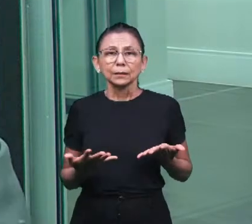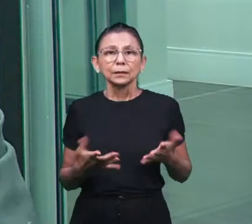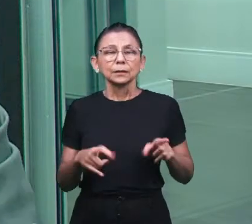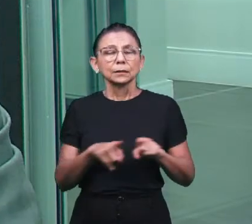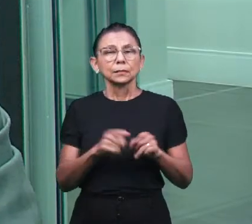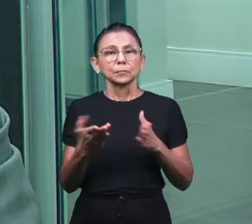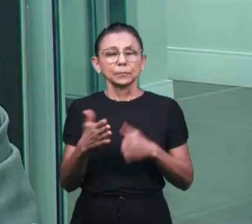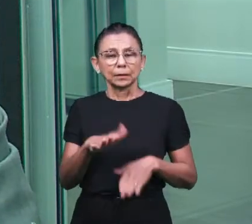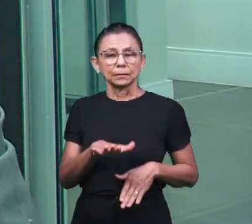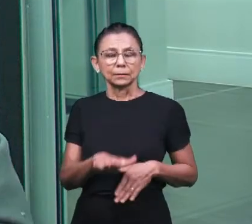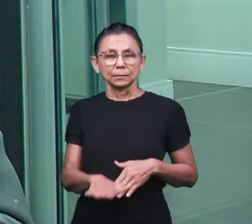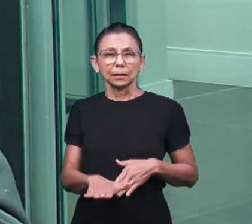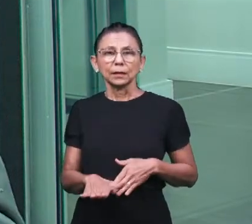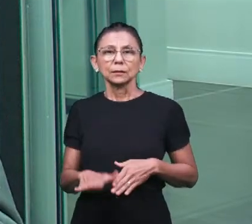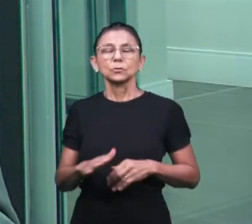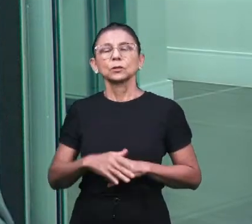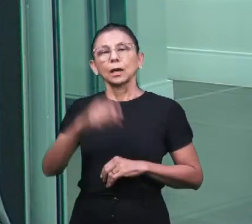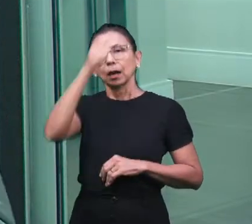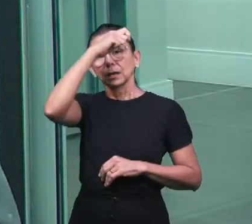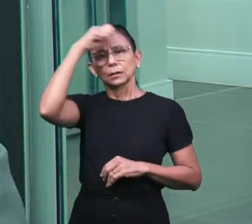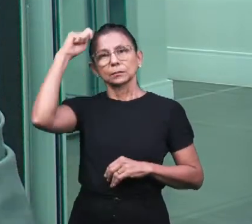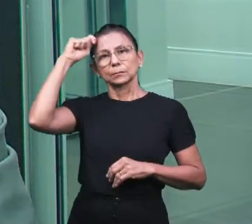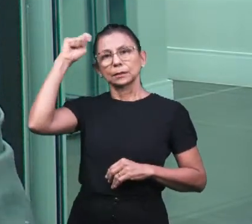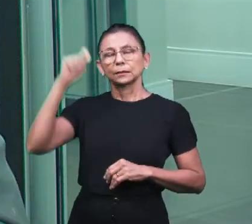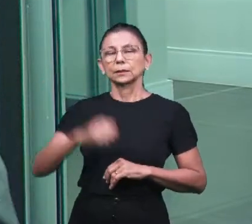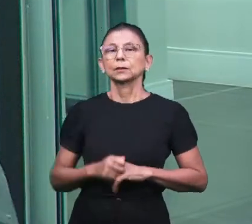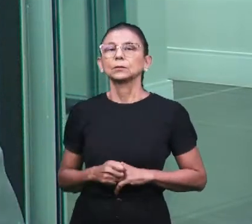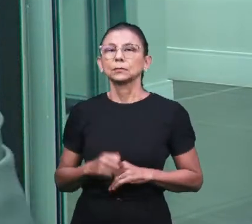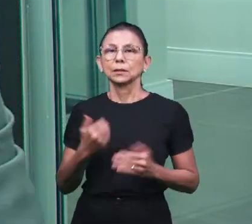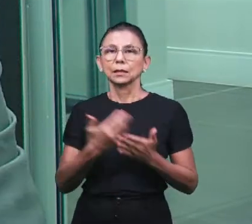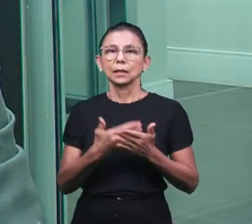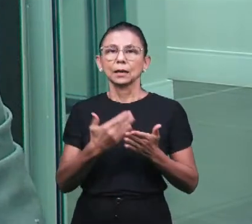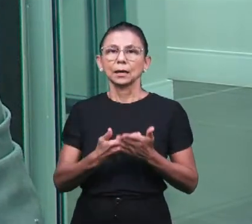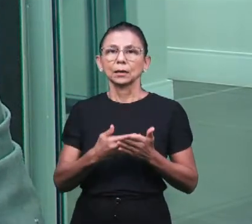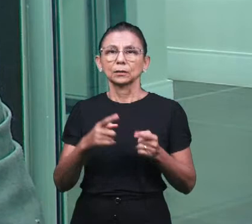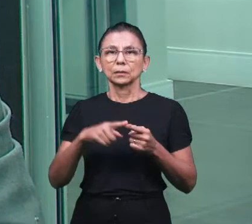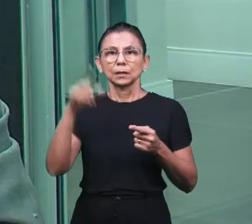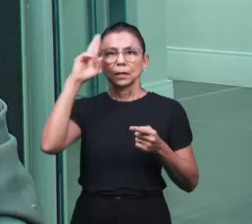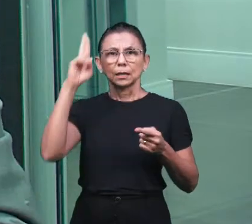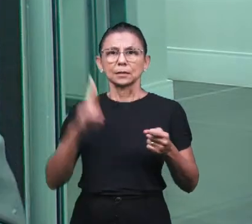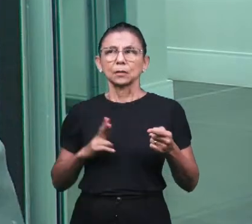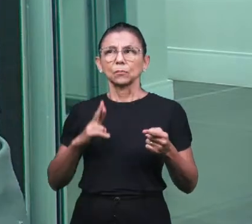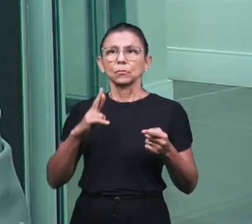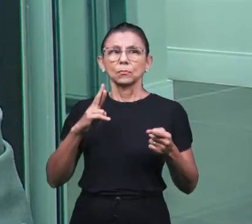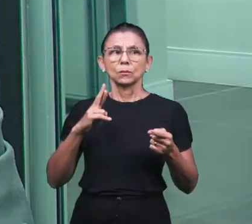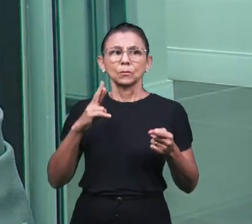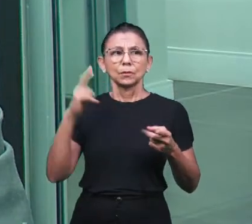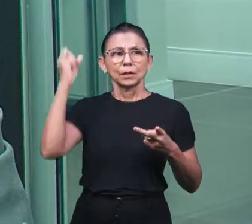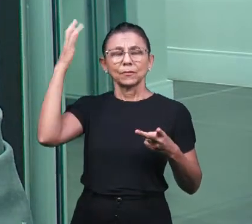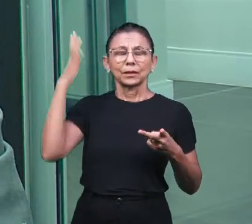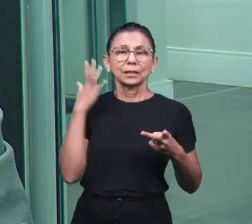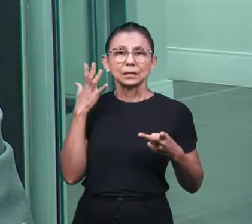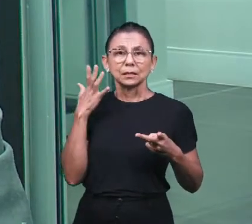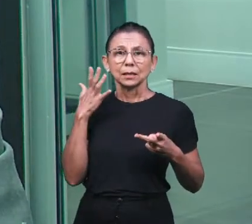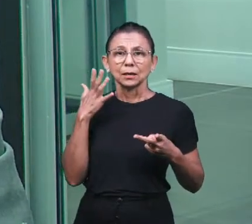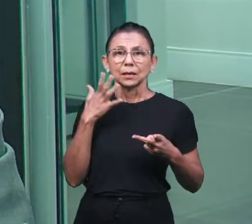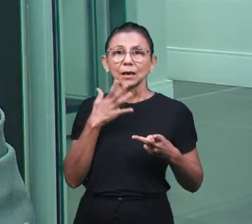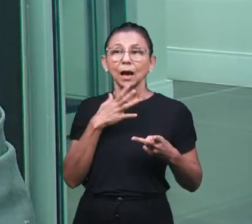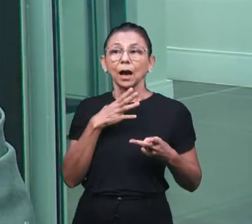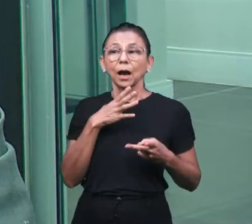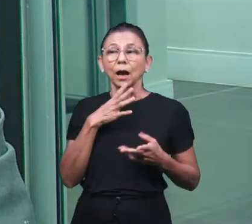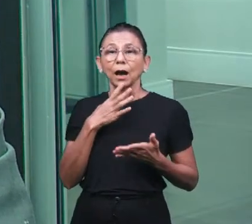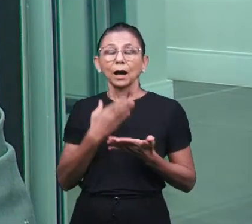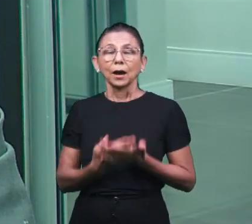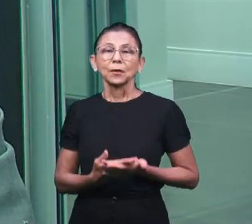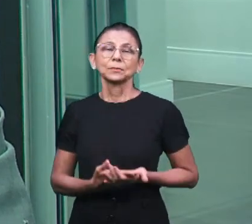de Amadeu de revelação e razão e revelação, então ele ficou muito impressionado,